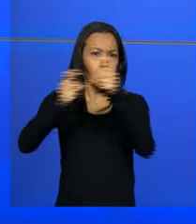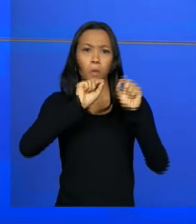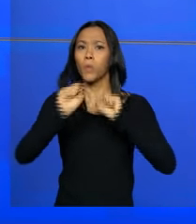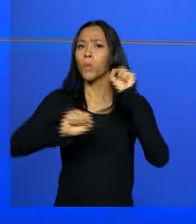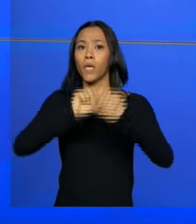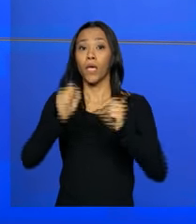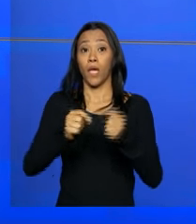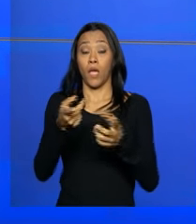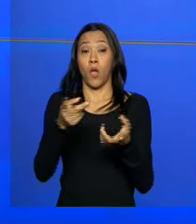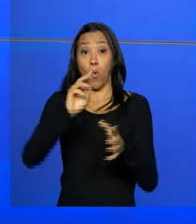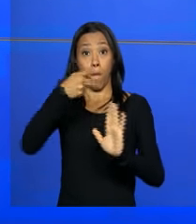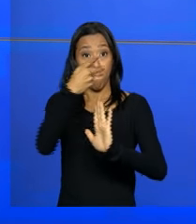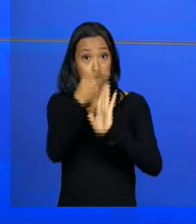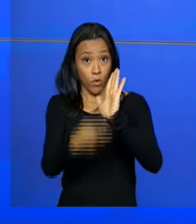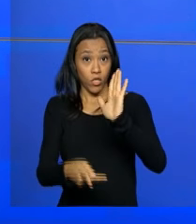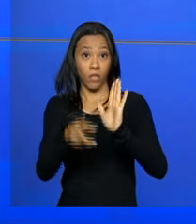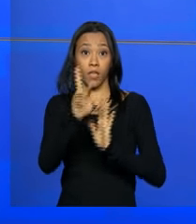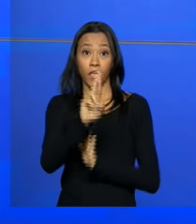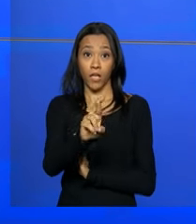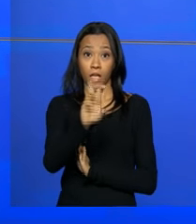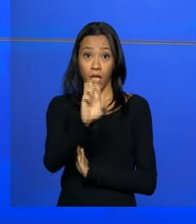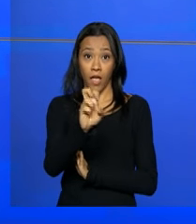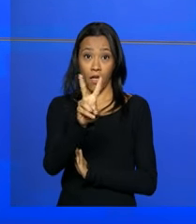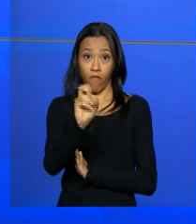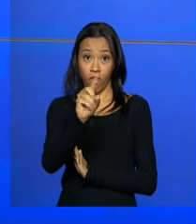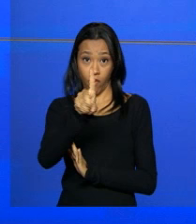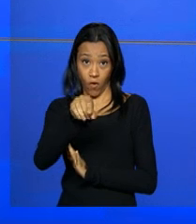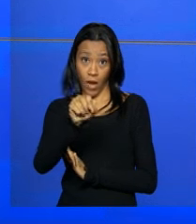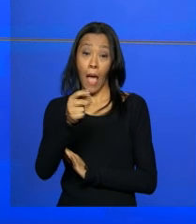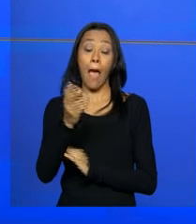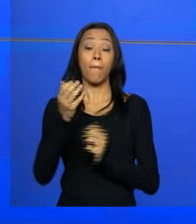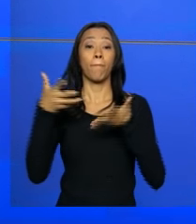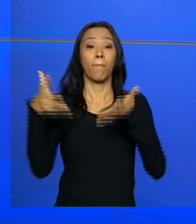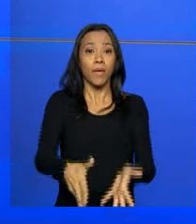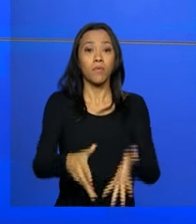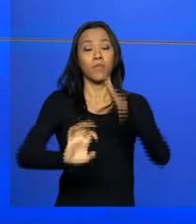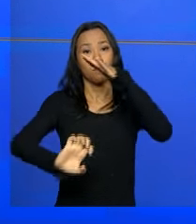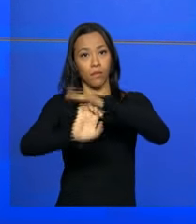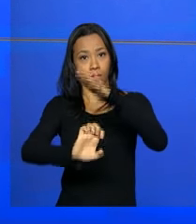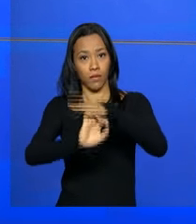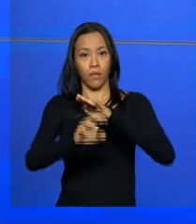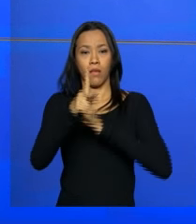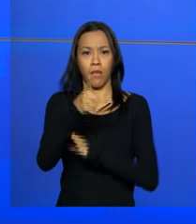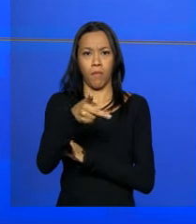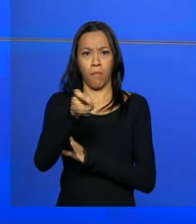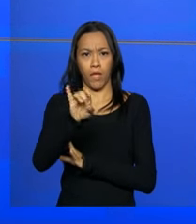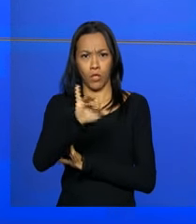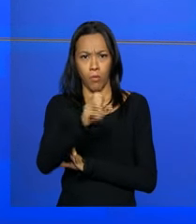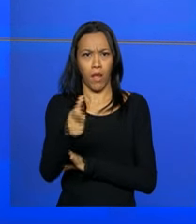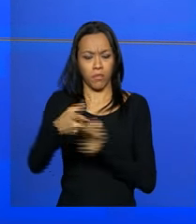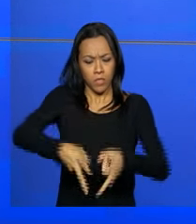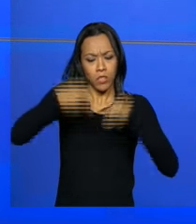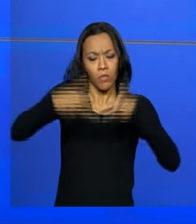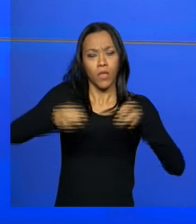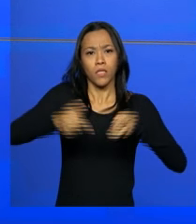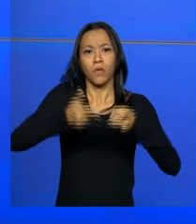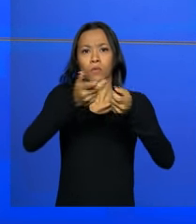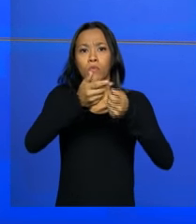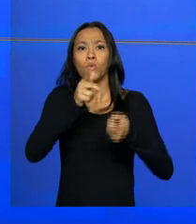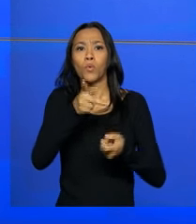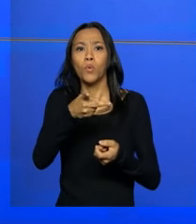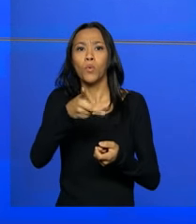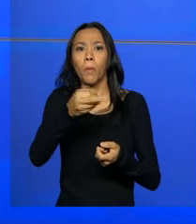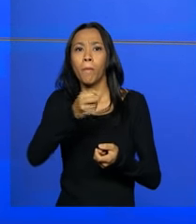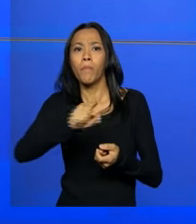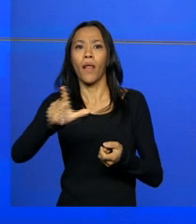revoga a participação obrigatória da Petrobras n exploração do petróleo da camada do pral o relatório foi dado como lido e